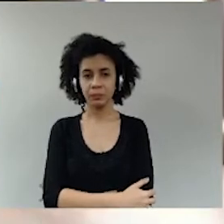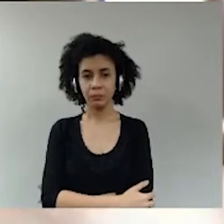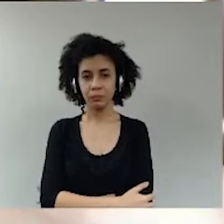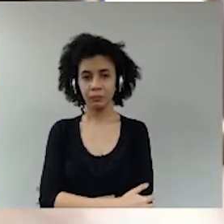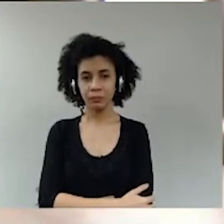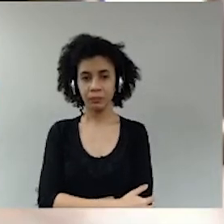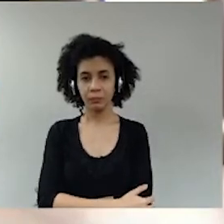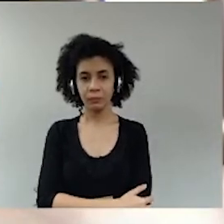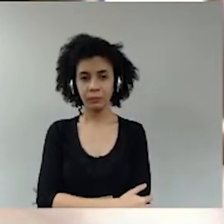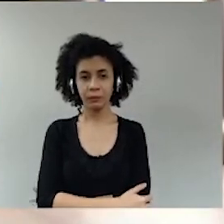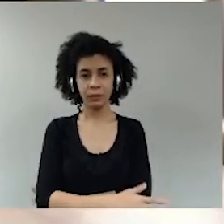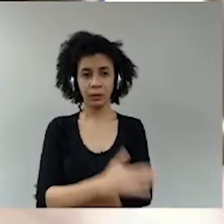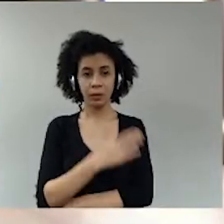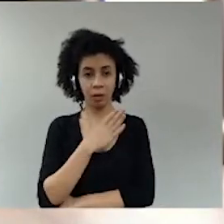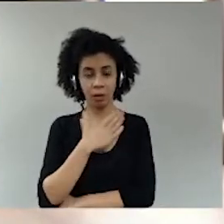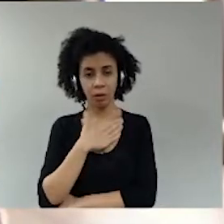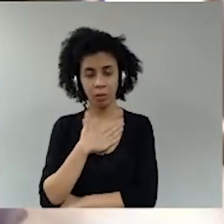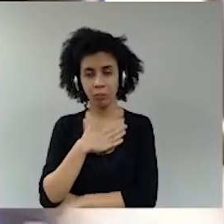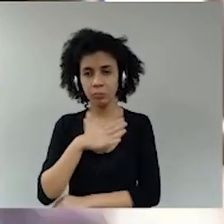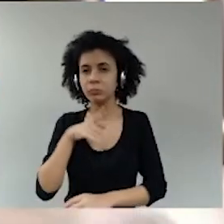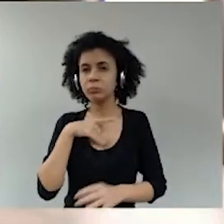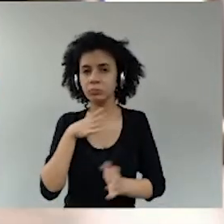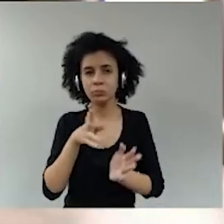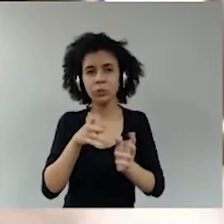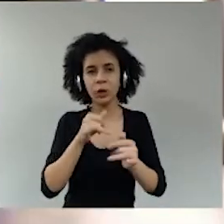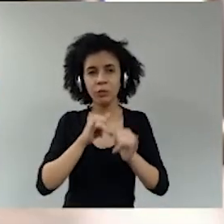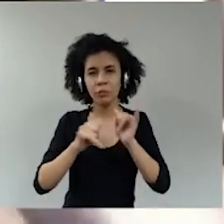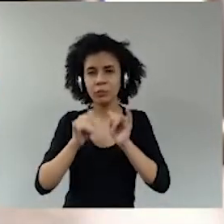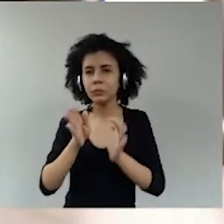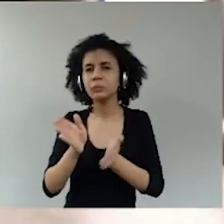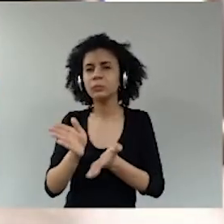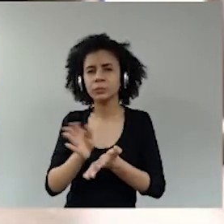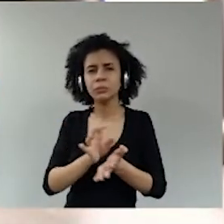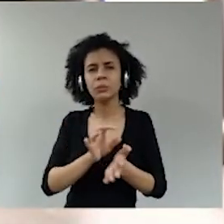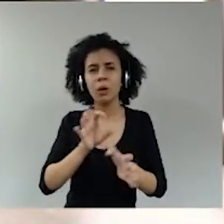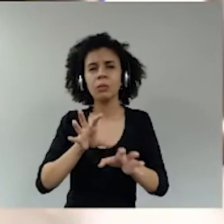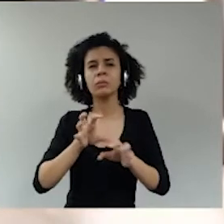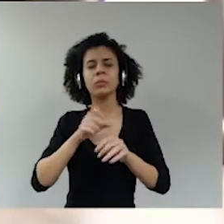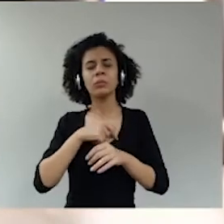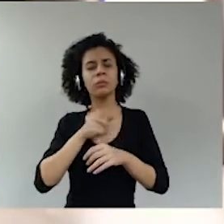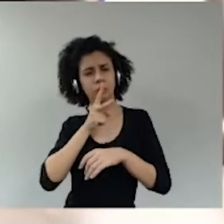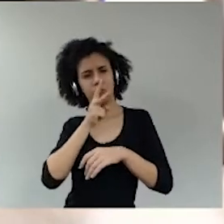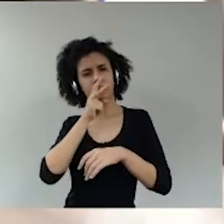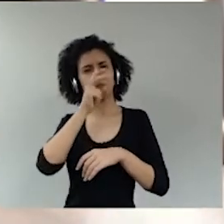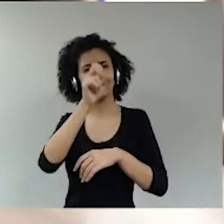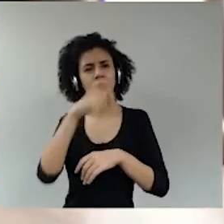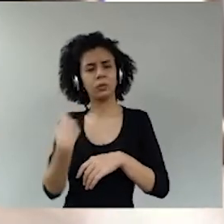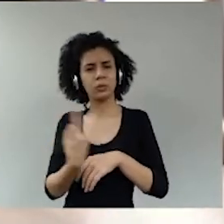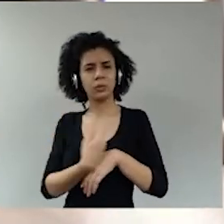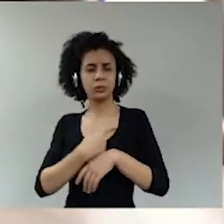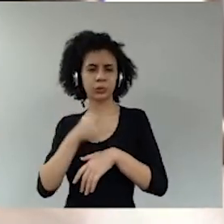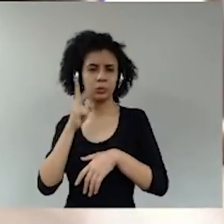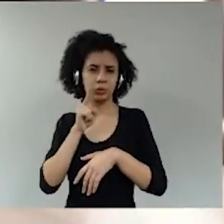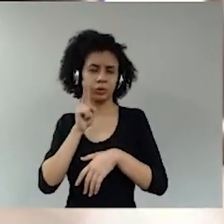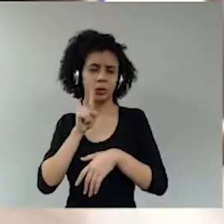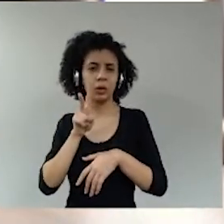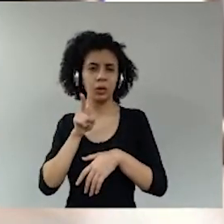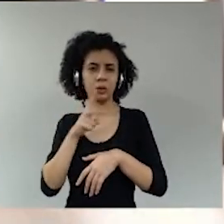eu trago aquilo como um fortalecimento da nossa instituição,